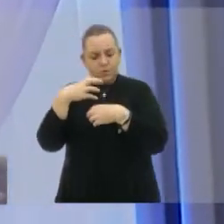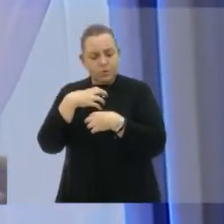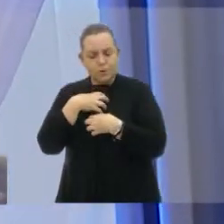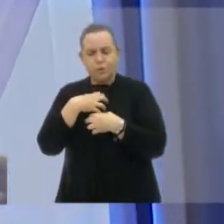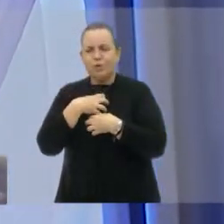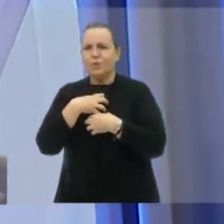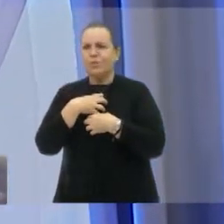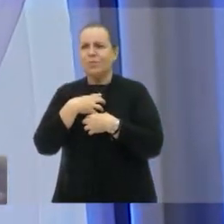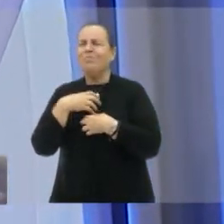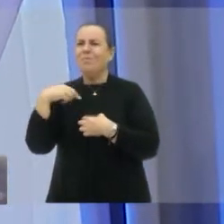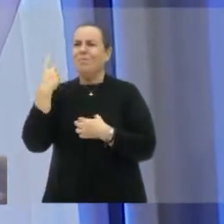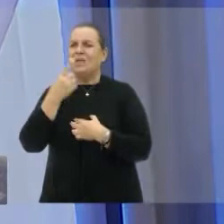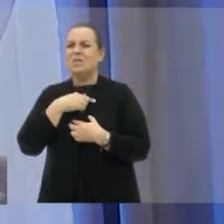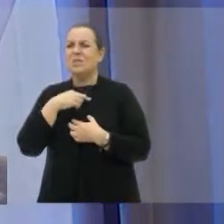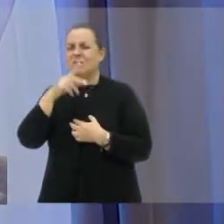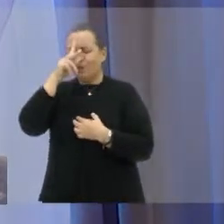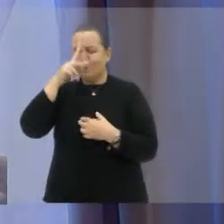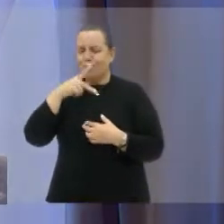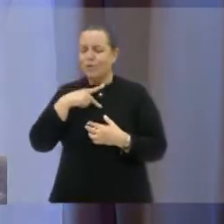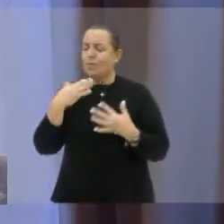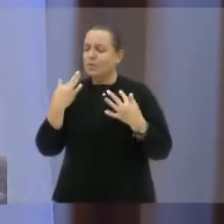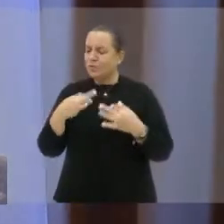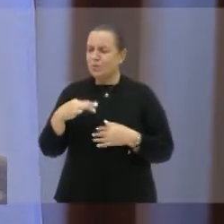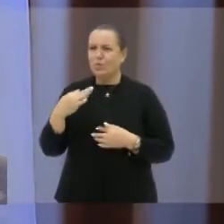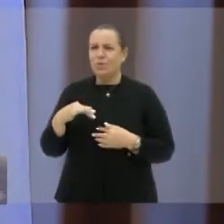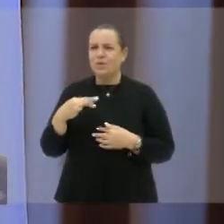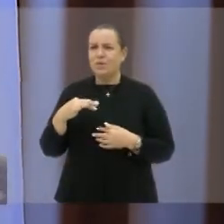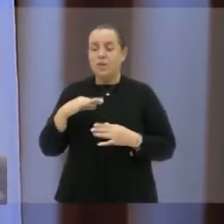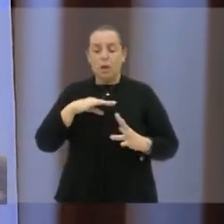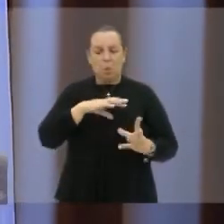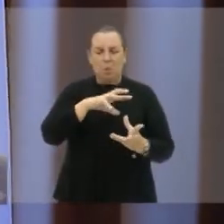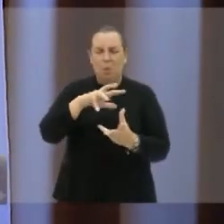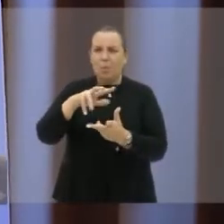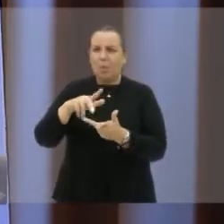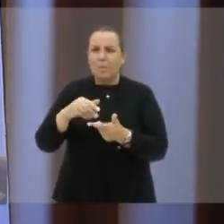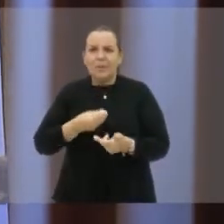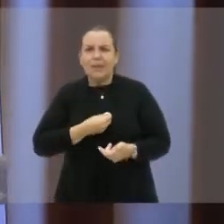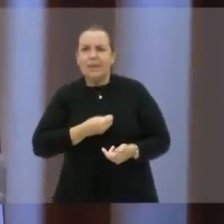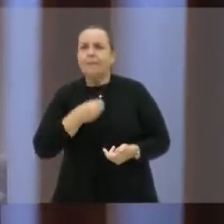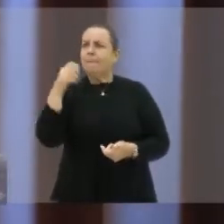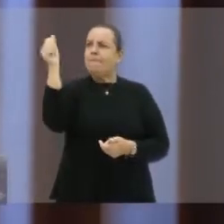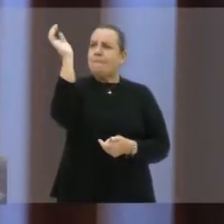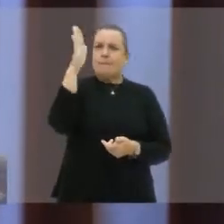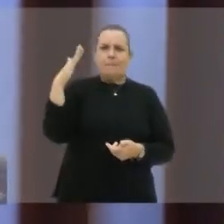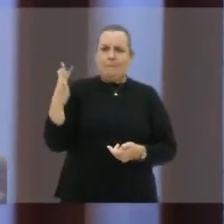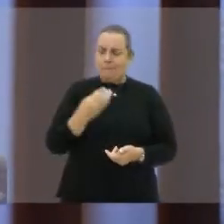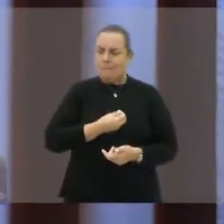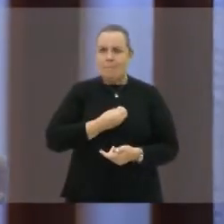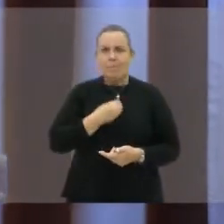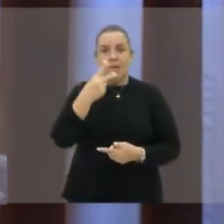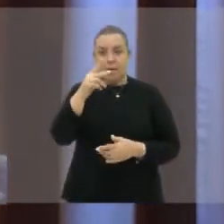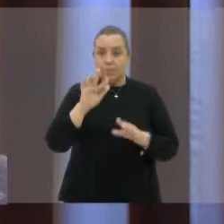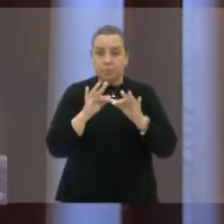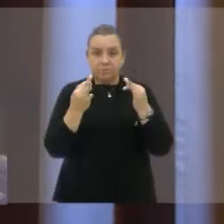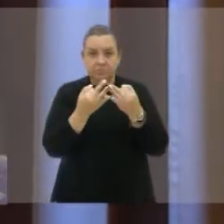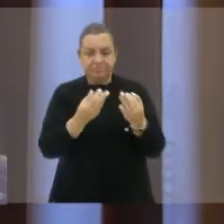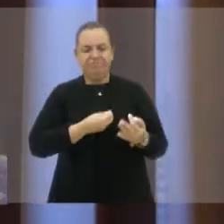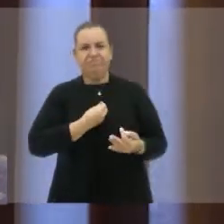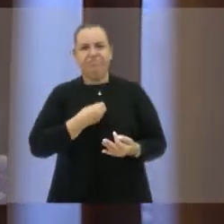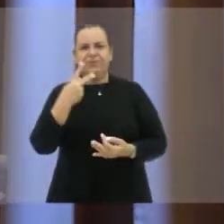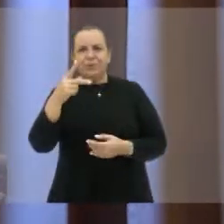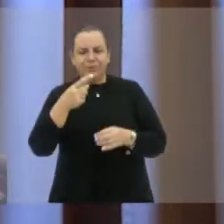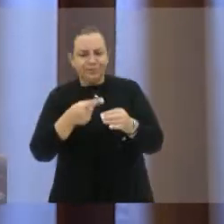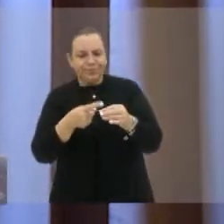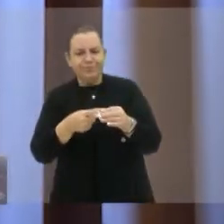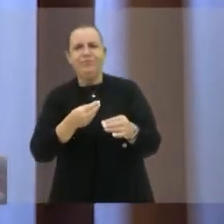nossas dores, e aquilo que o mundo está vivendo, que o Brasil está vivendo, que a sua família está vivendo, que a sua cidade